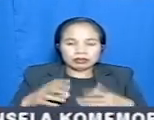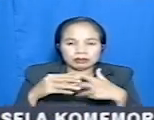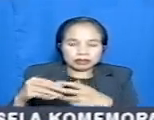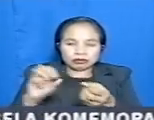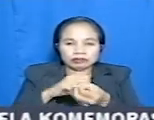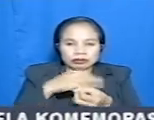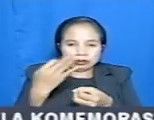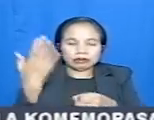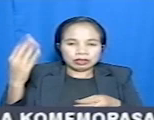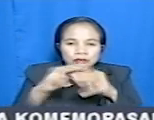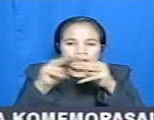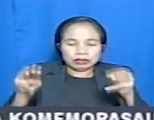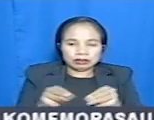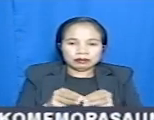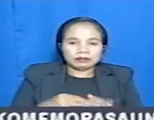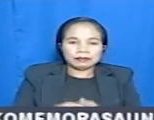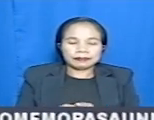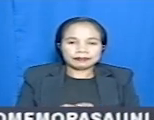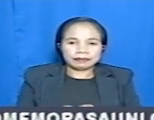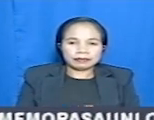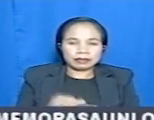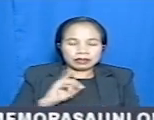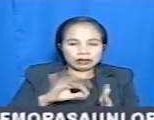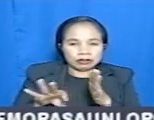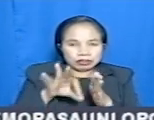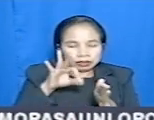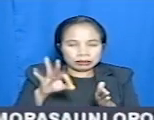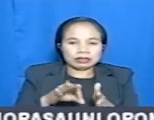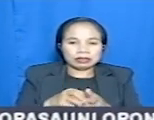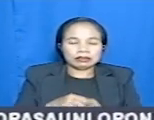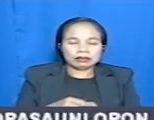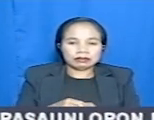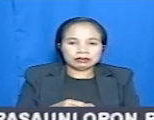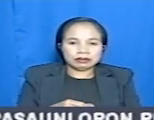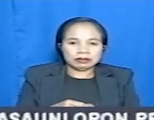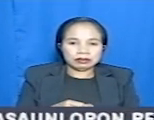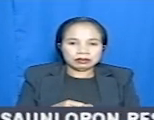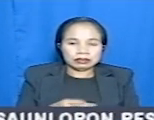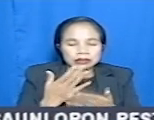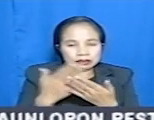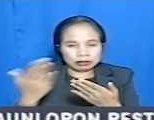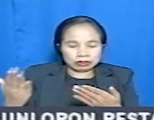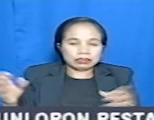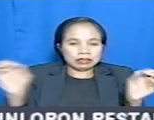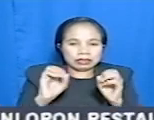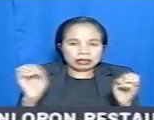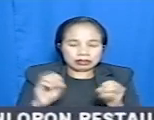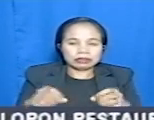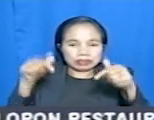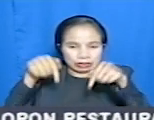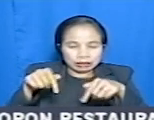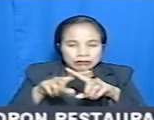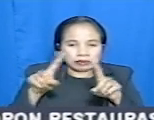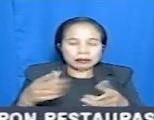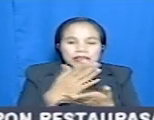ya município. Ada makau hetan si Ministeri Saudi kata makin sih ni moso laos ini kedas.